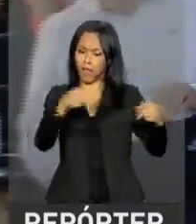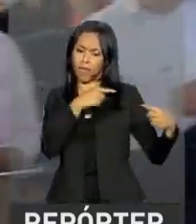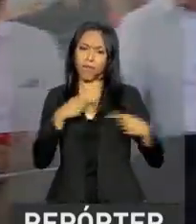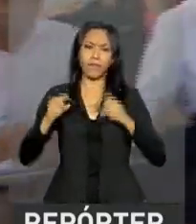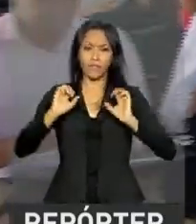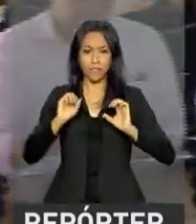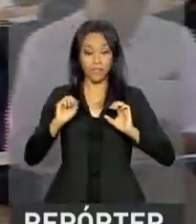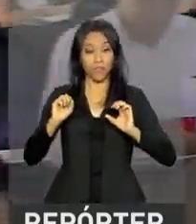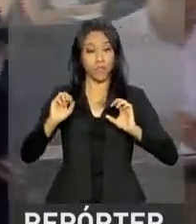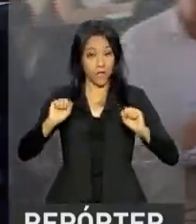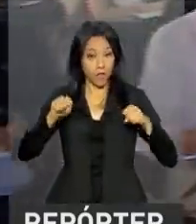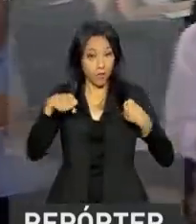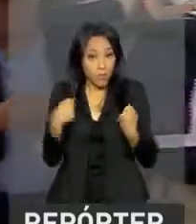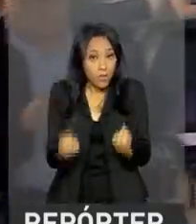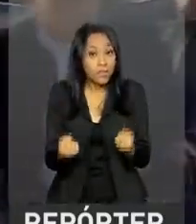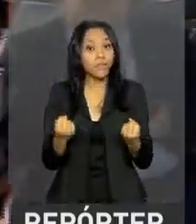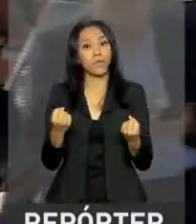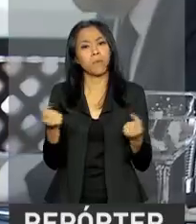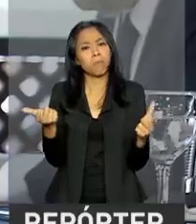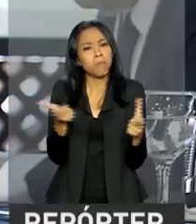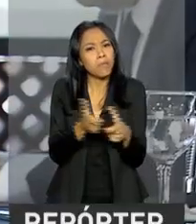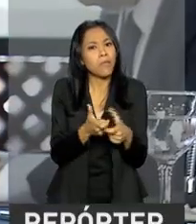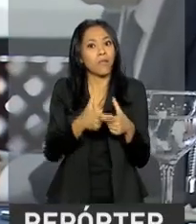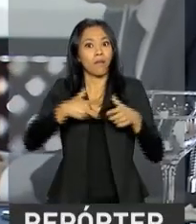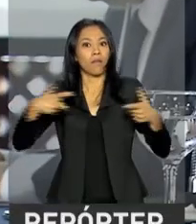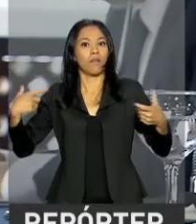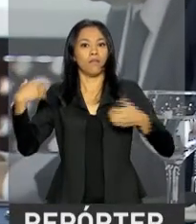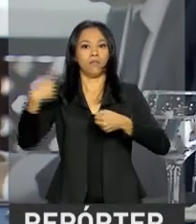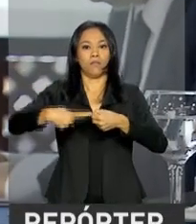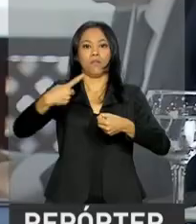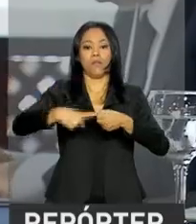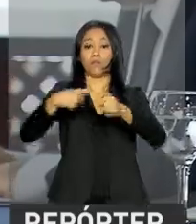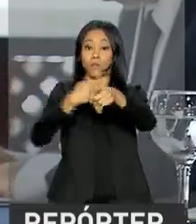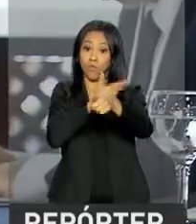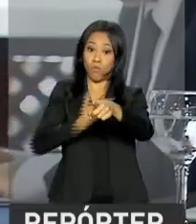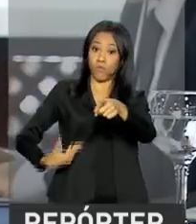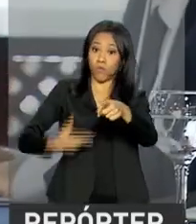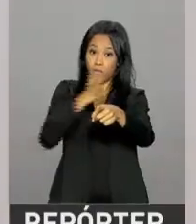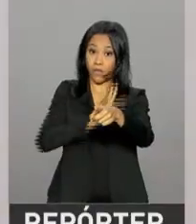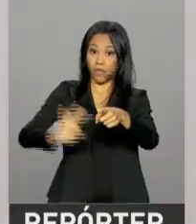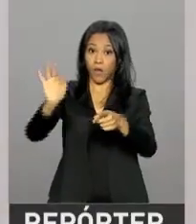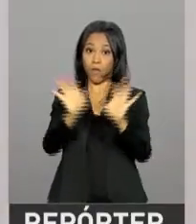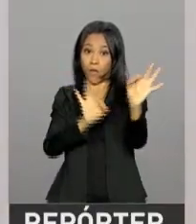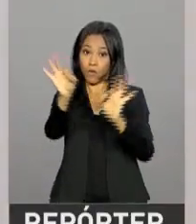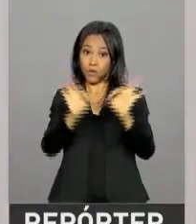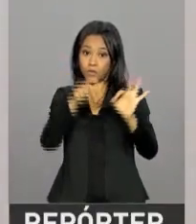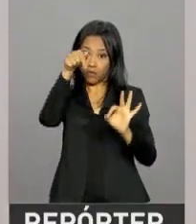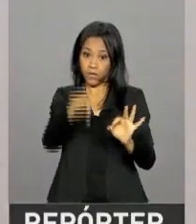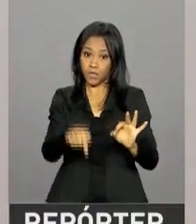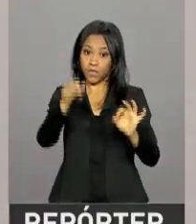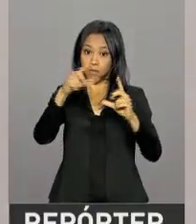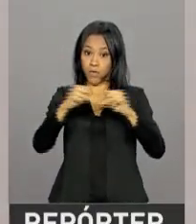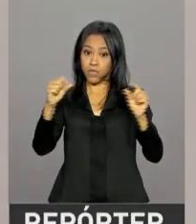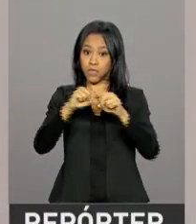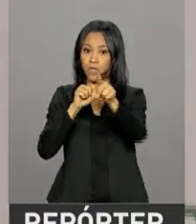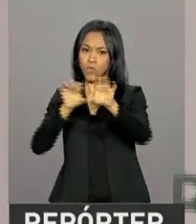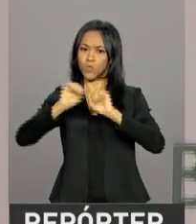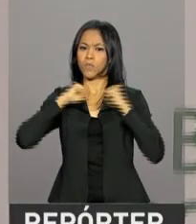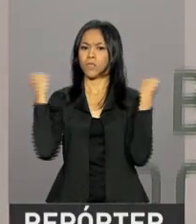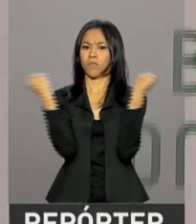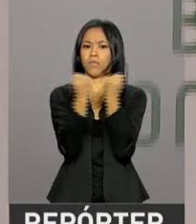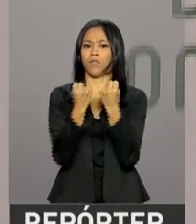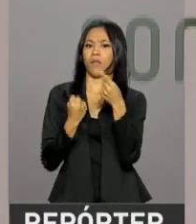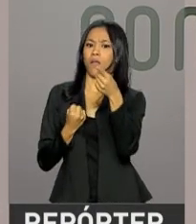deles em pequenas e grandes cidades o governo federal realizou em brasília o seminário nacional revitalização de bacias